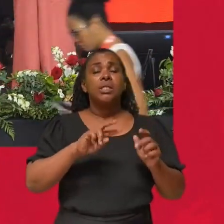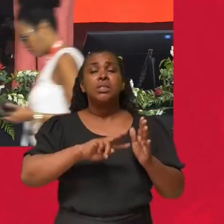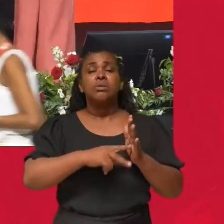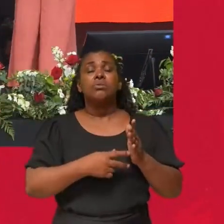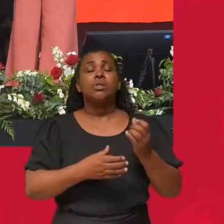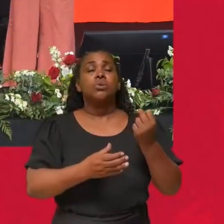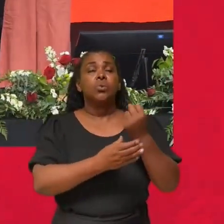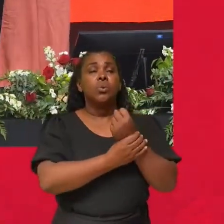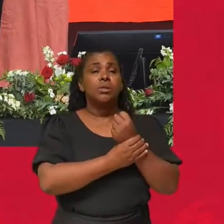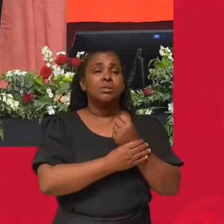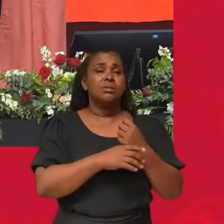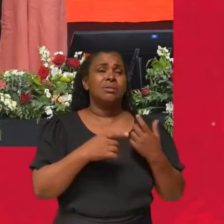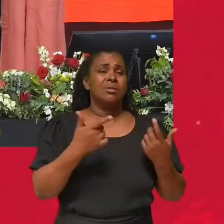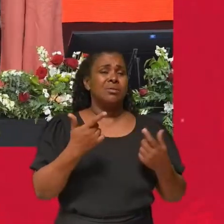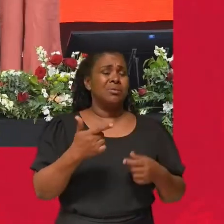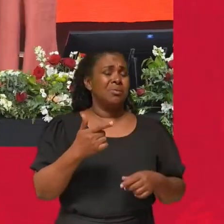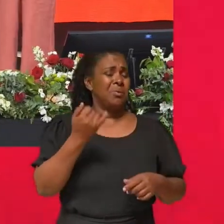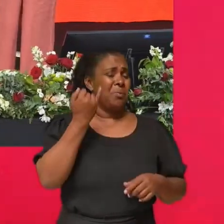dessas classificações